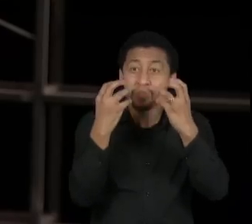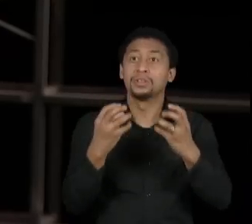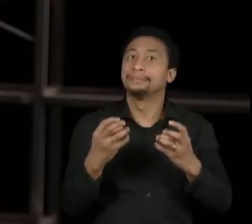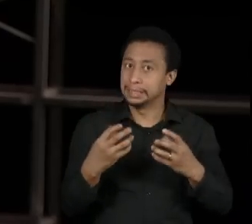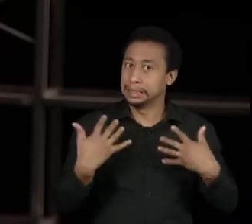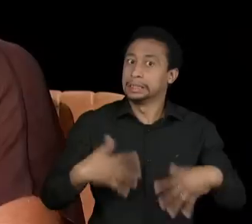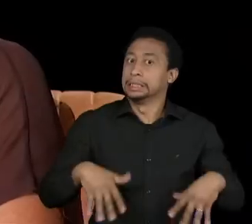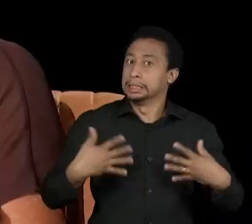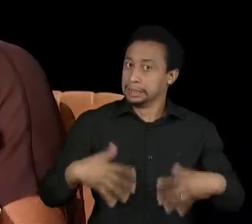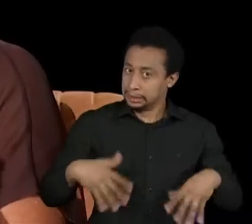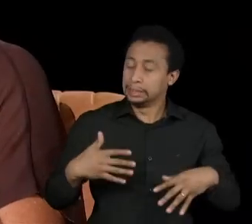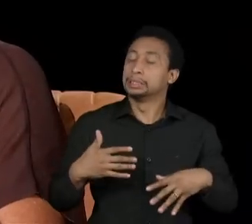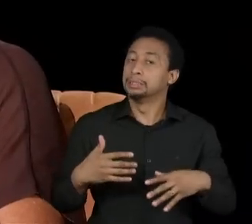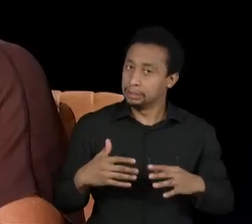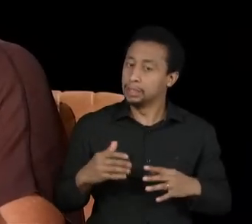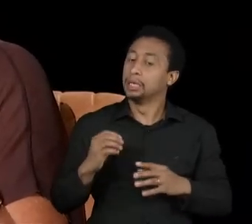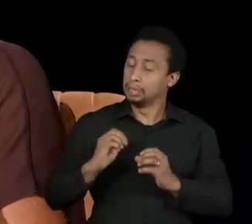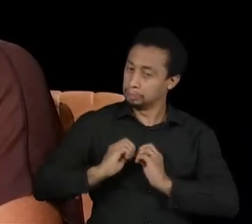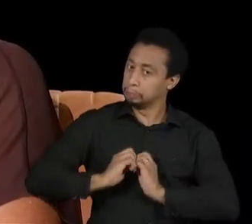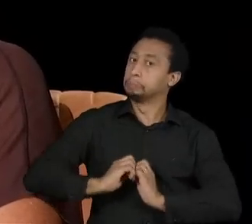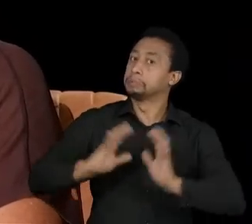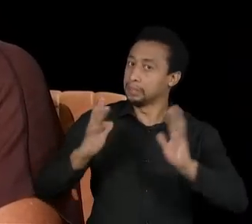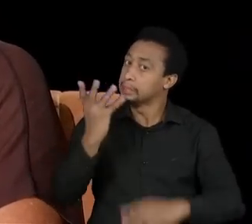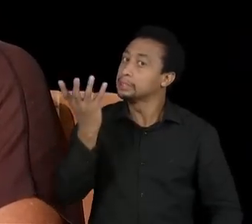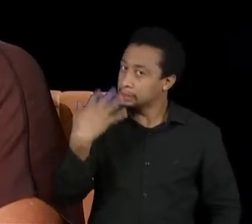muito pesada. E ali,